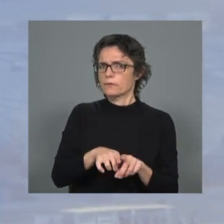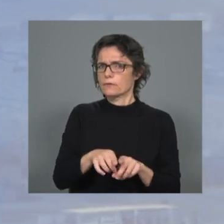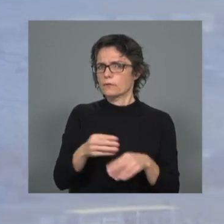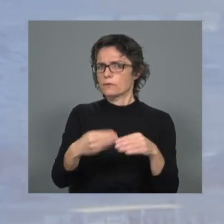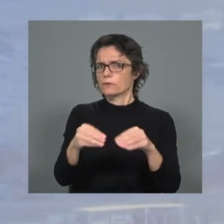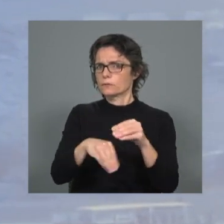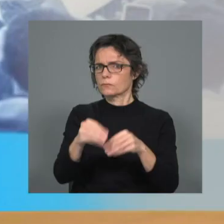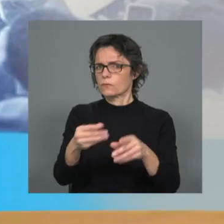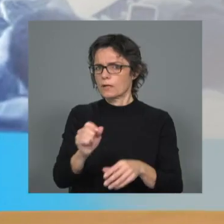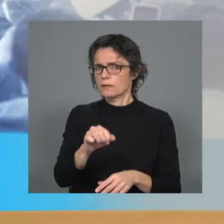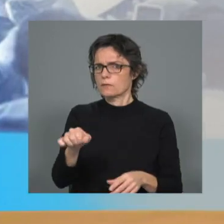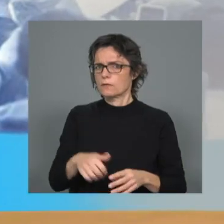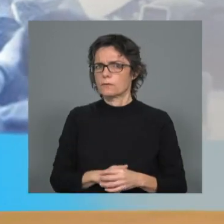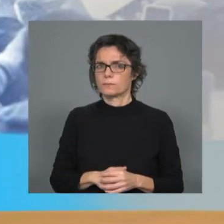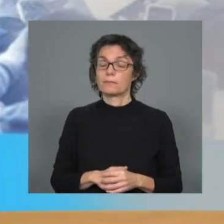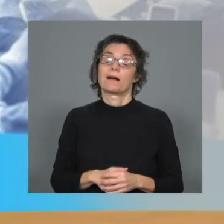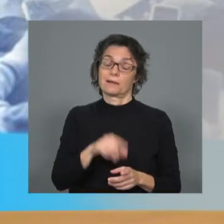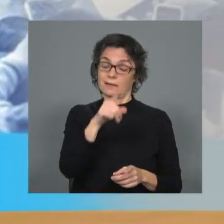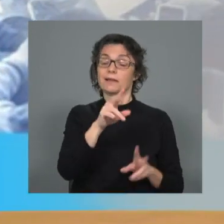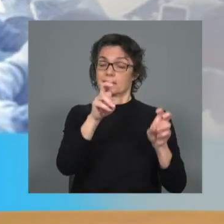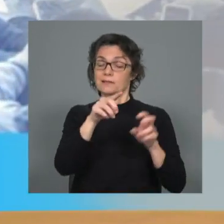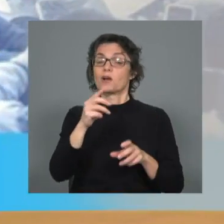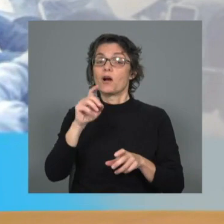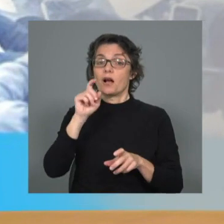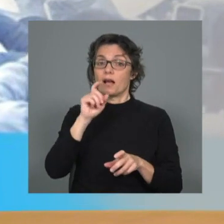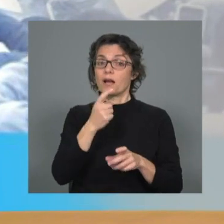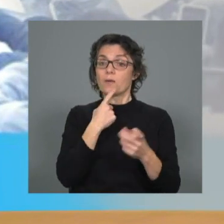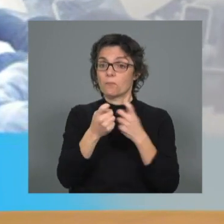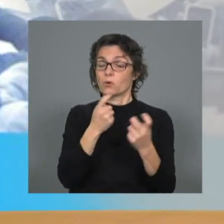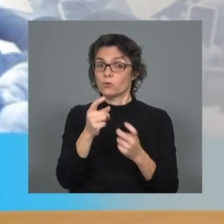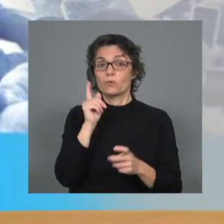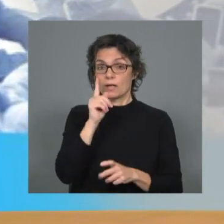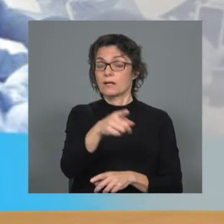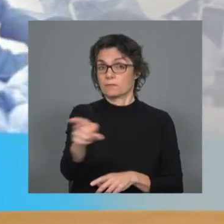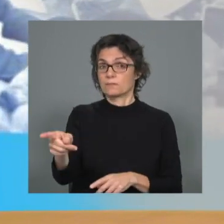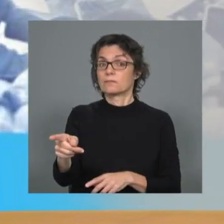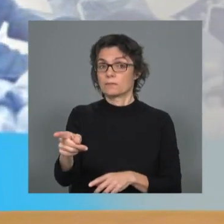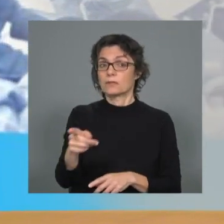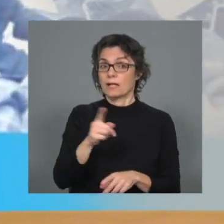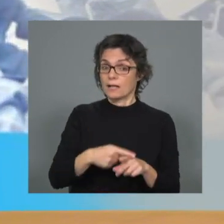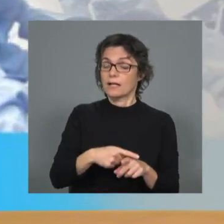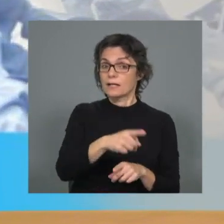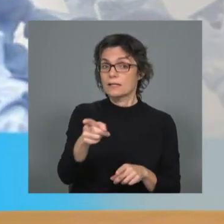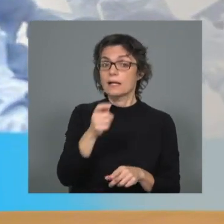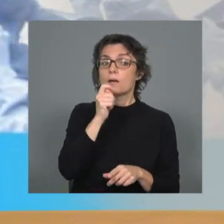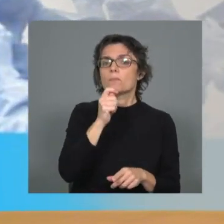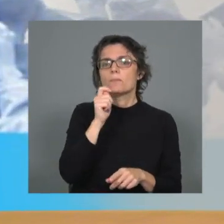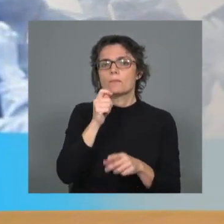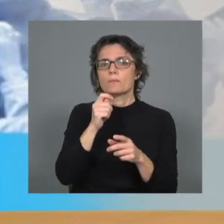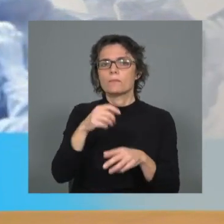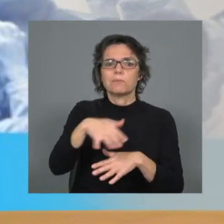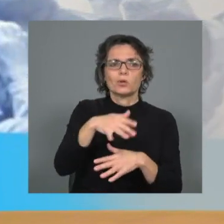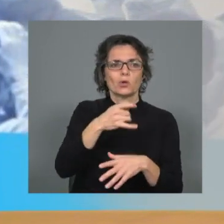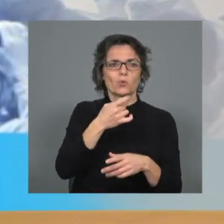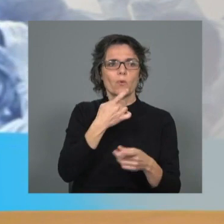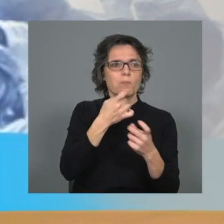Isso lá está. Era uma sondagem que seria muito interessante fazer, de ir até às ruas e perceber como é que as pessoas se sentem em relação a